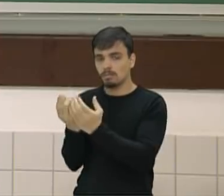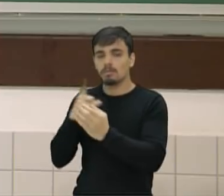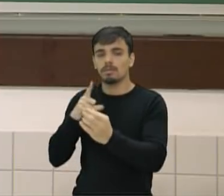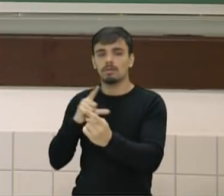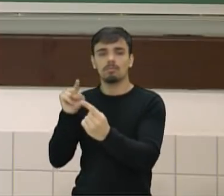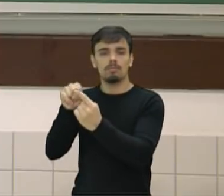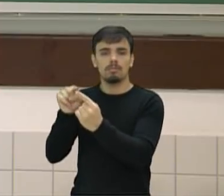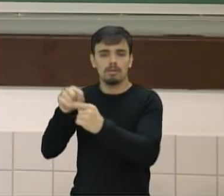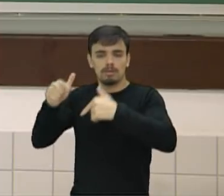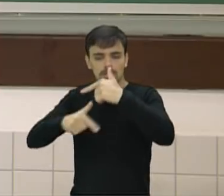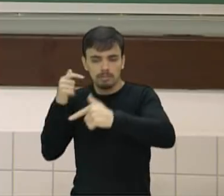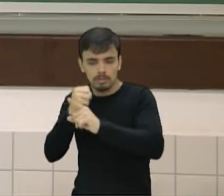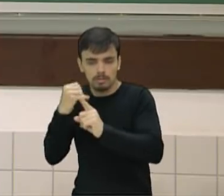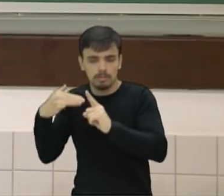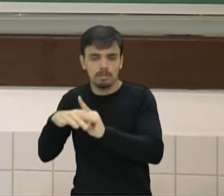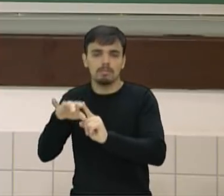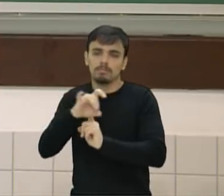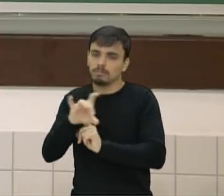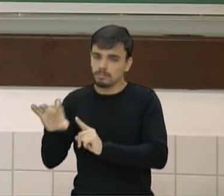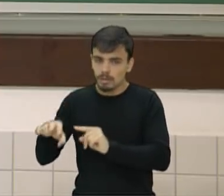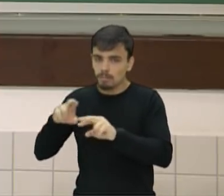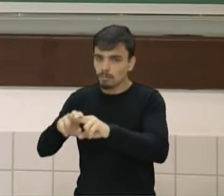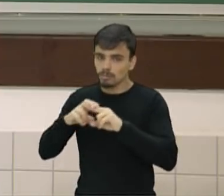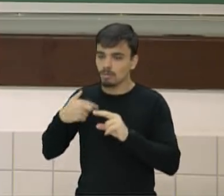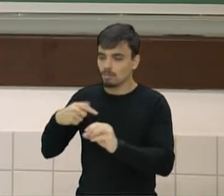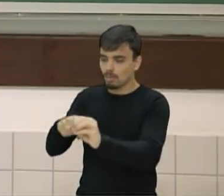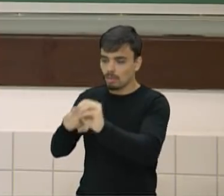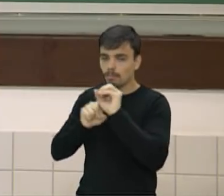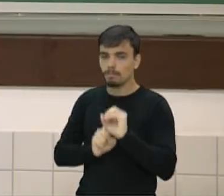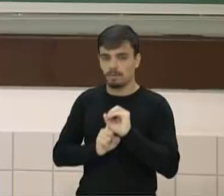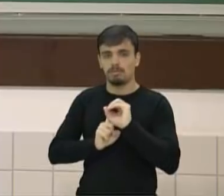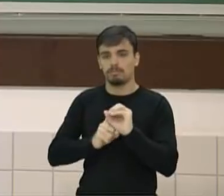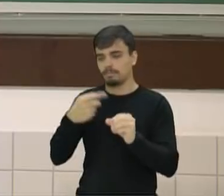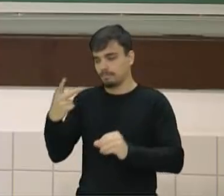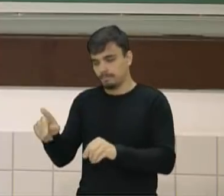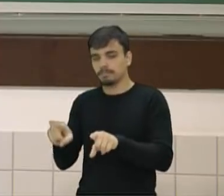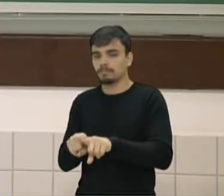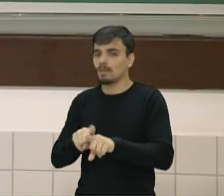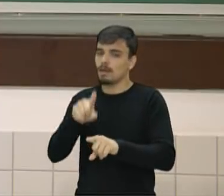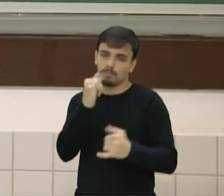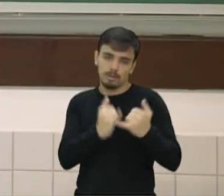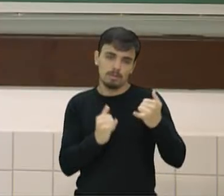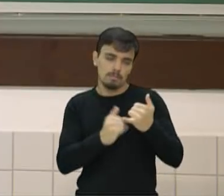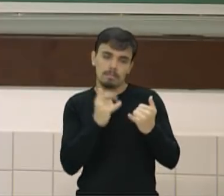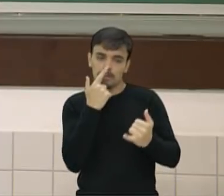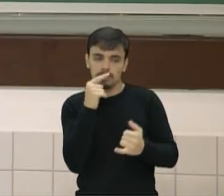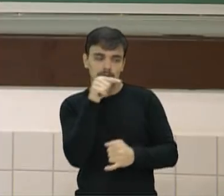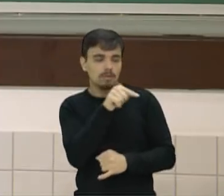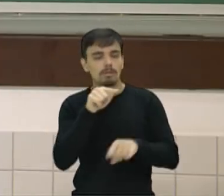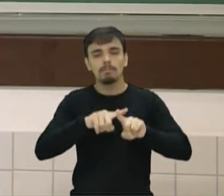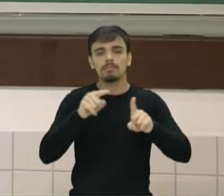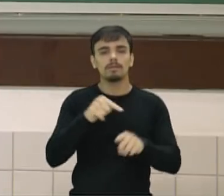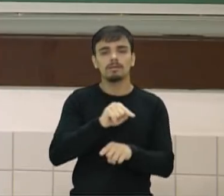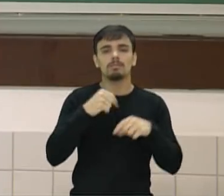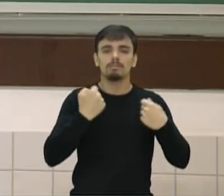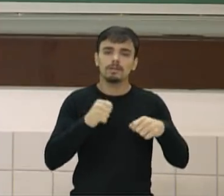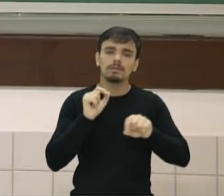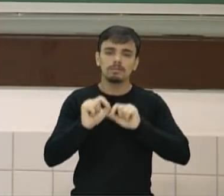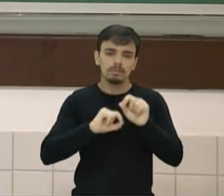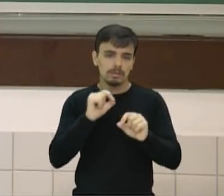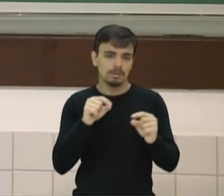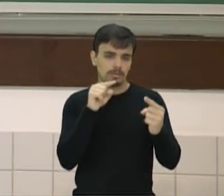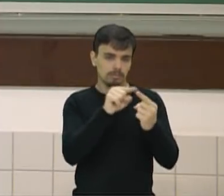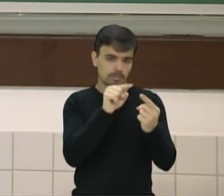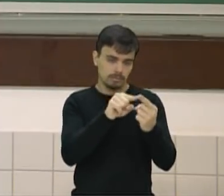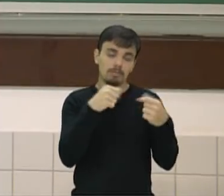uma função. Por isso que eu dependo do outro. Não porque eu sou parecido com ele, mas eu preciso da sua